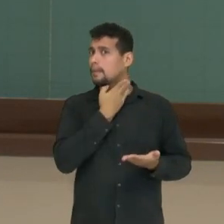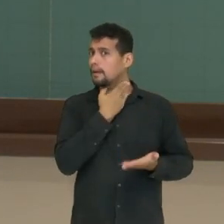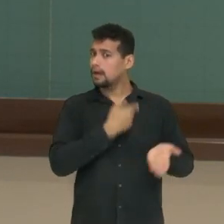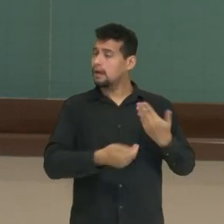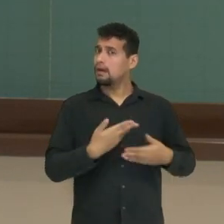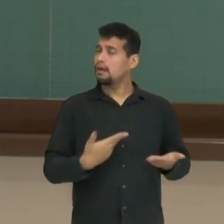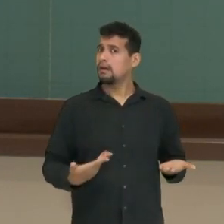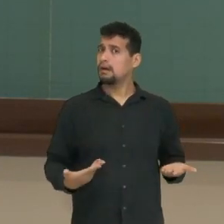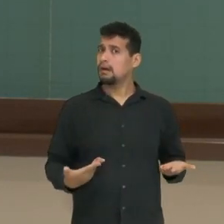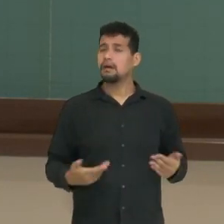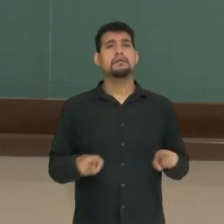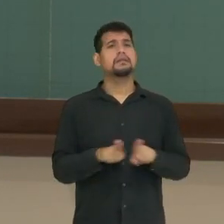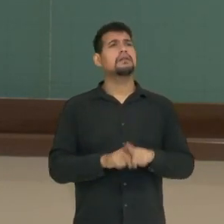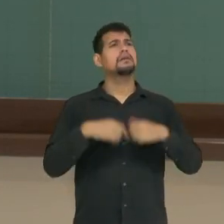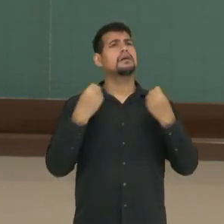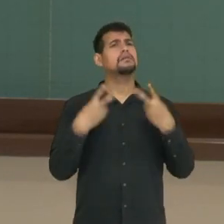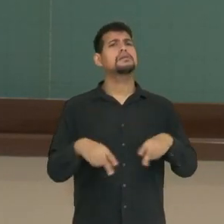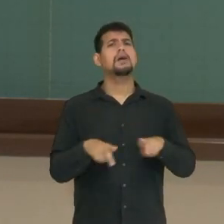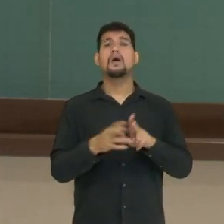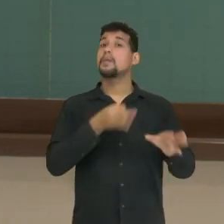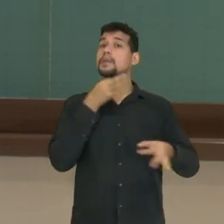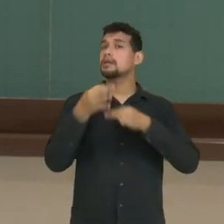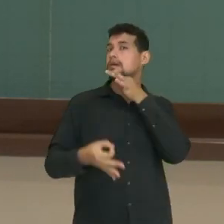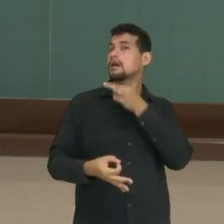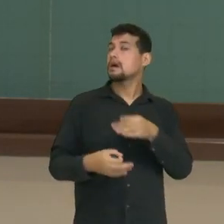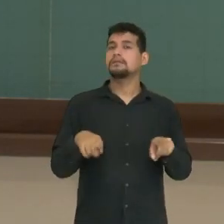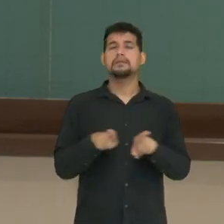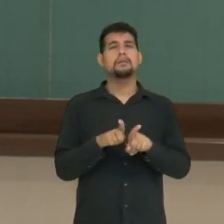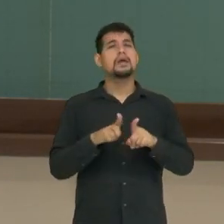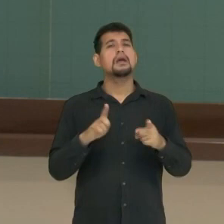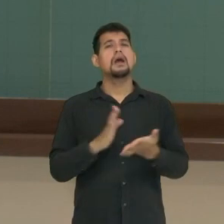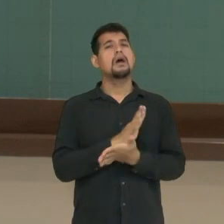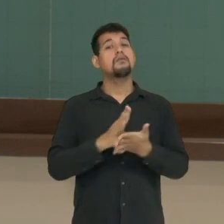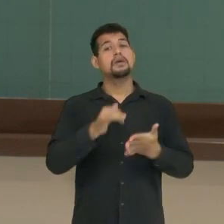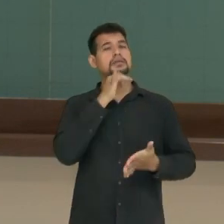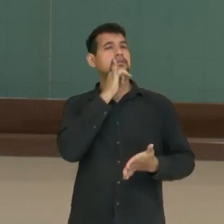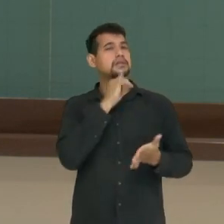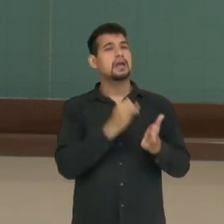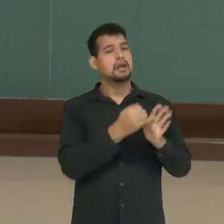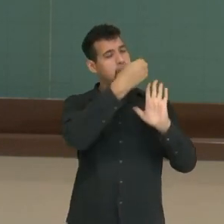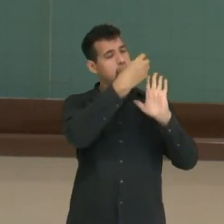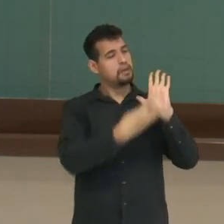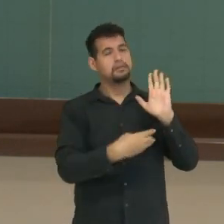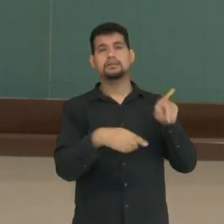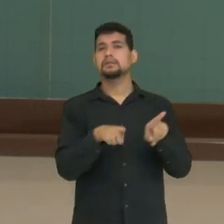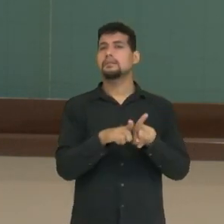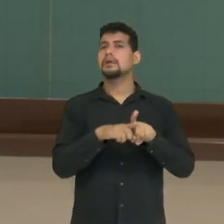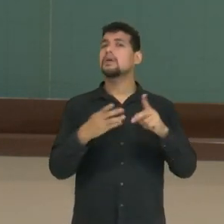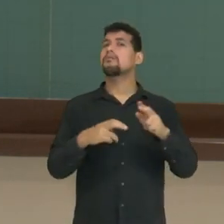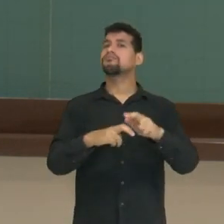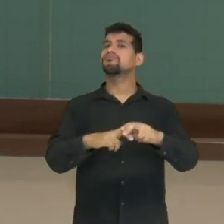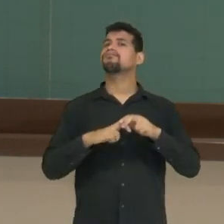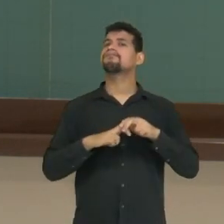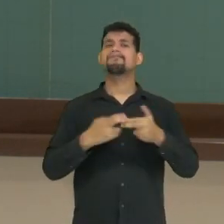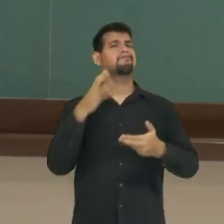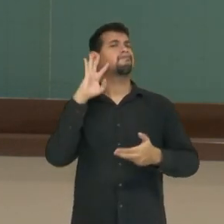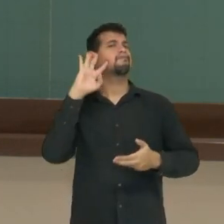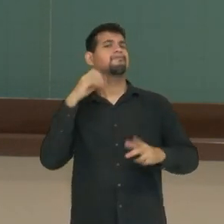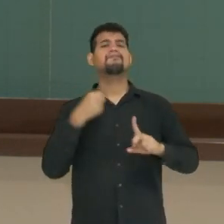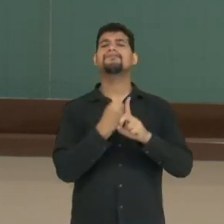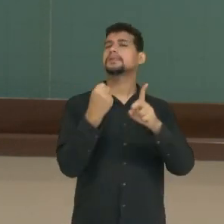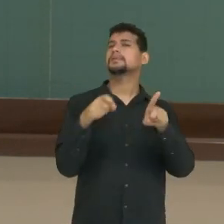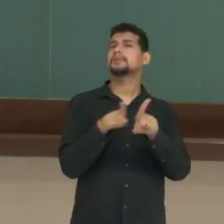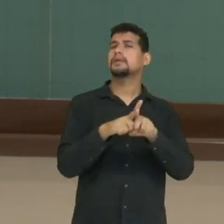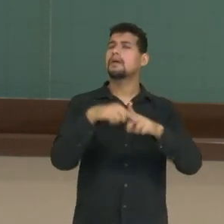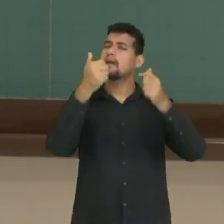isso, você vai usar argumentos de autoridade, argumento de exemplificação, causa e efeito, por